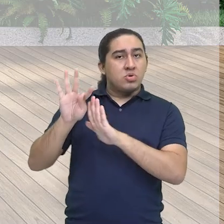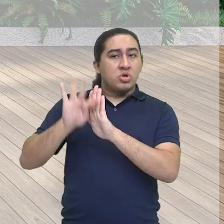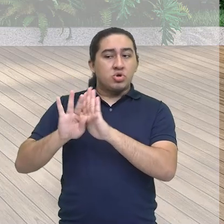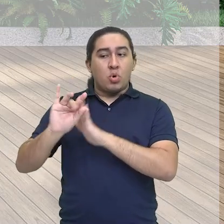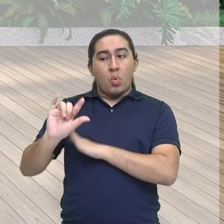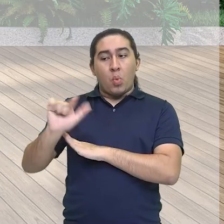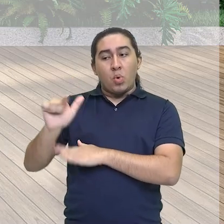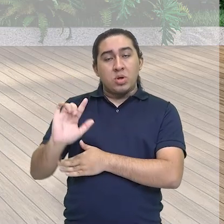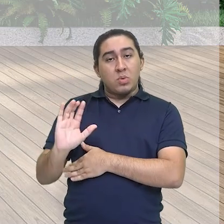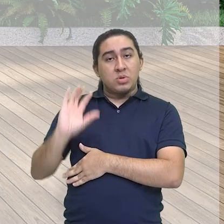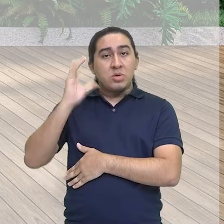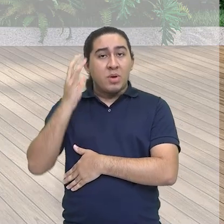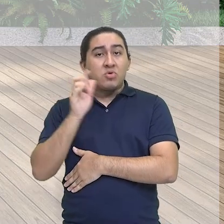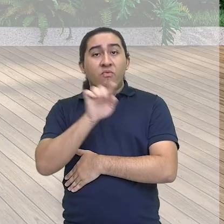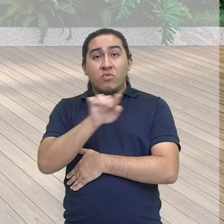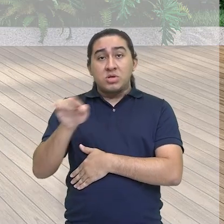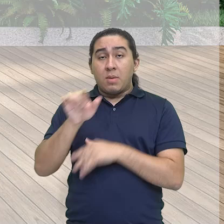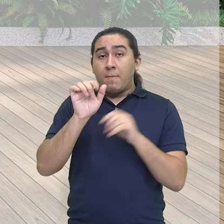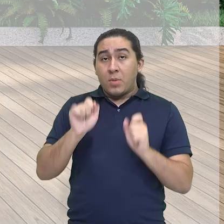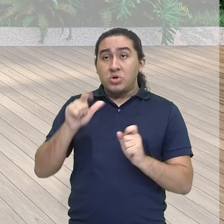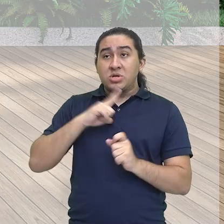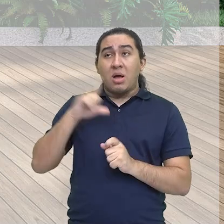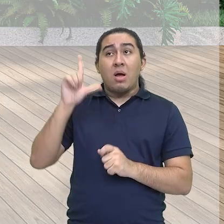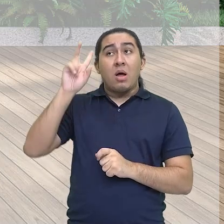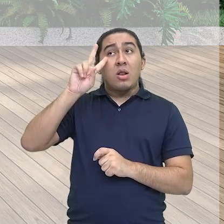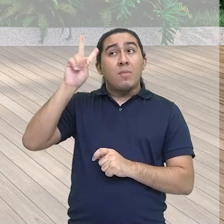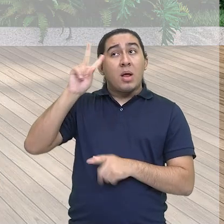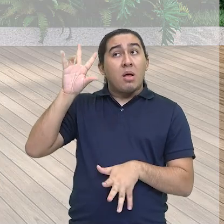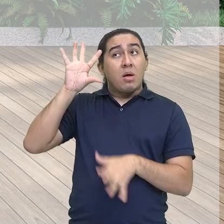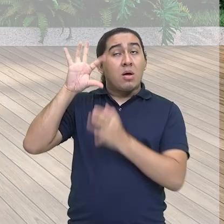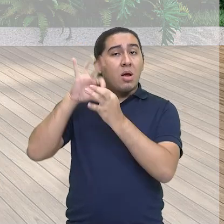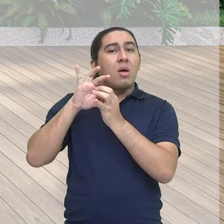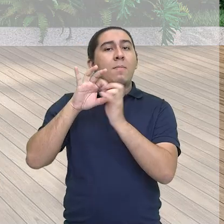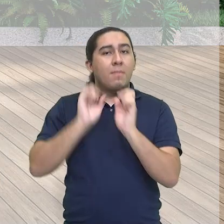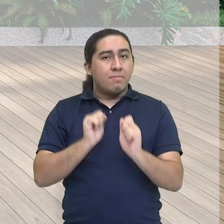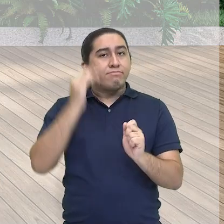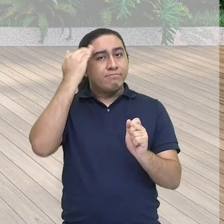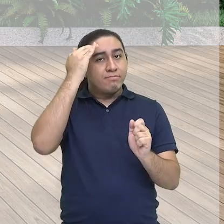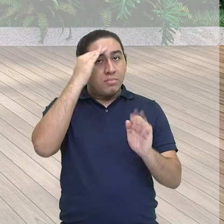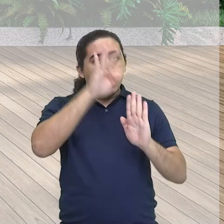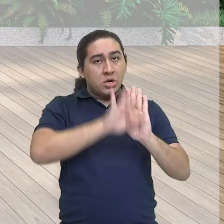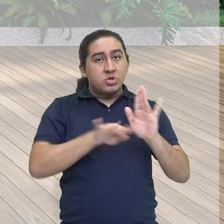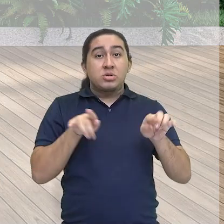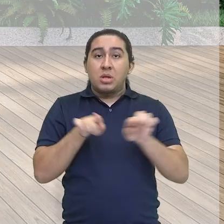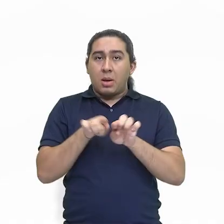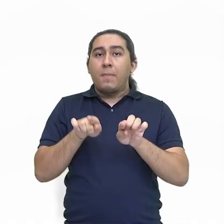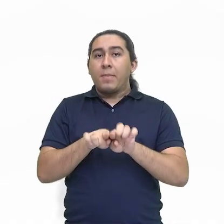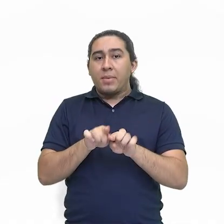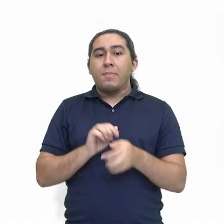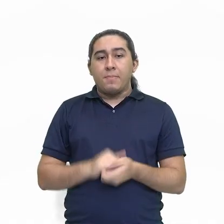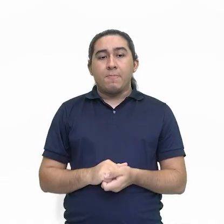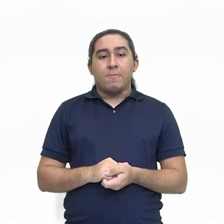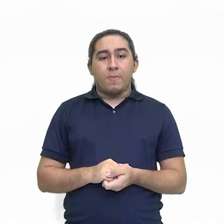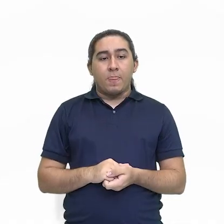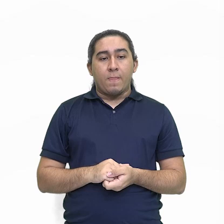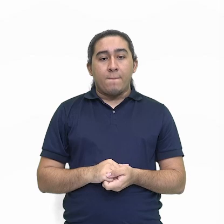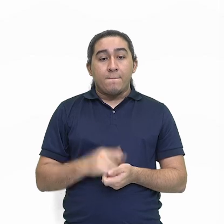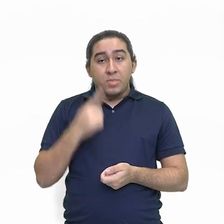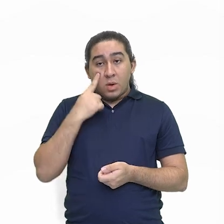outras situações que você pode trazer para dentro do texto para ajudar na compreensão. E conhecer